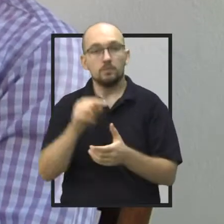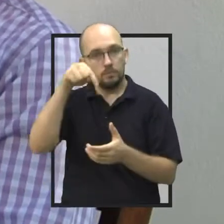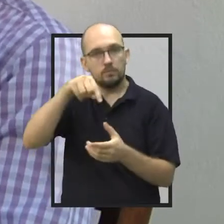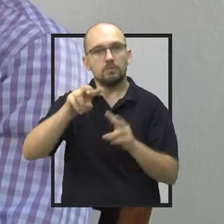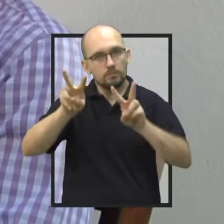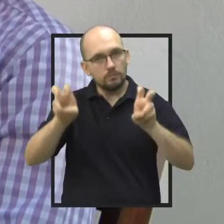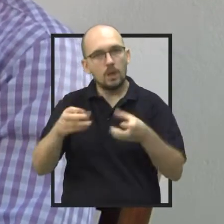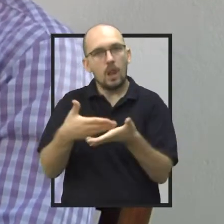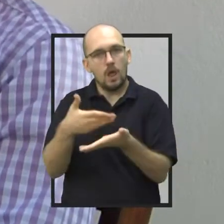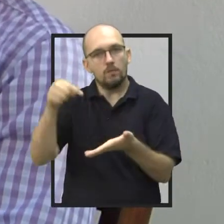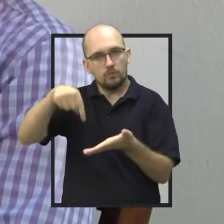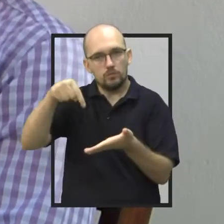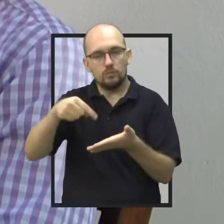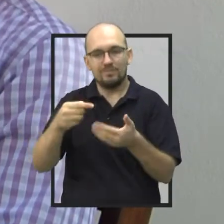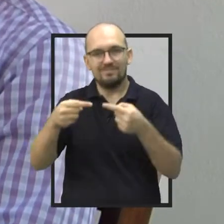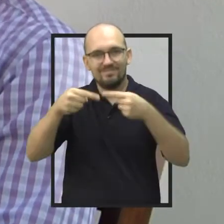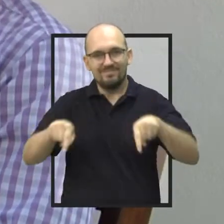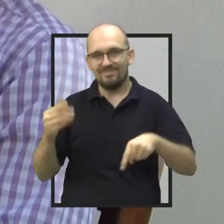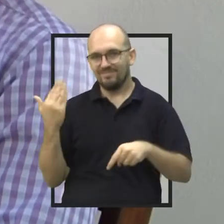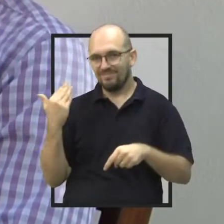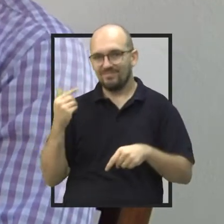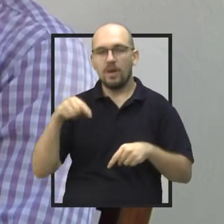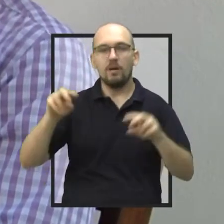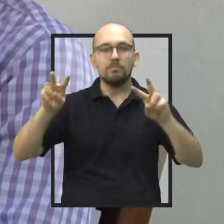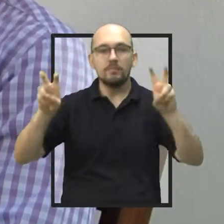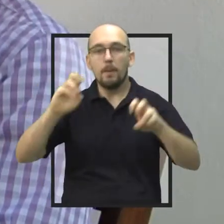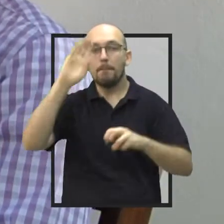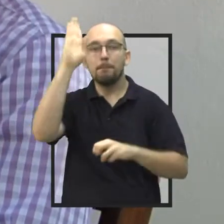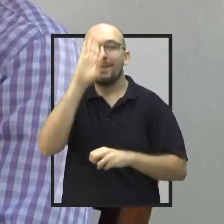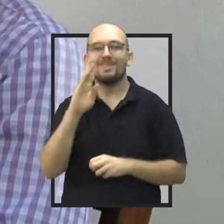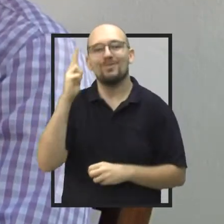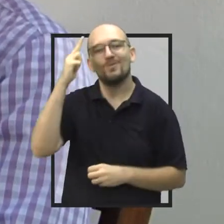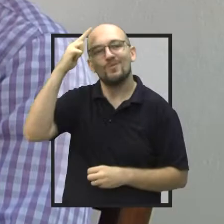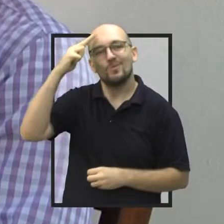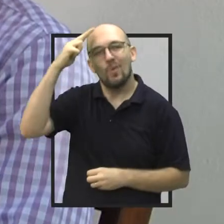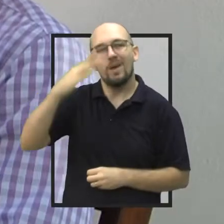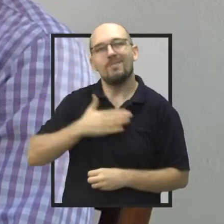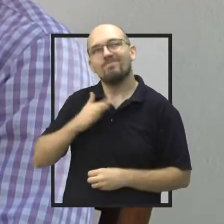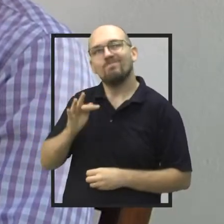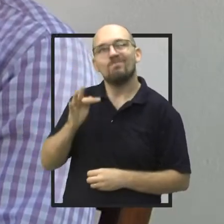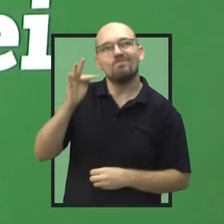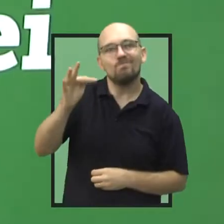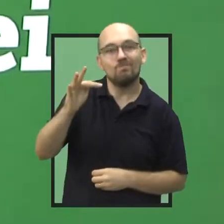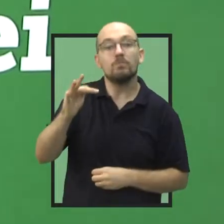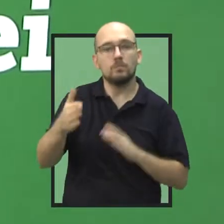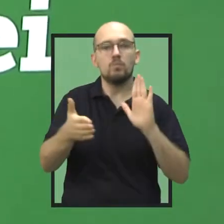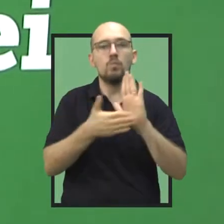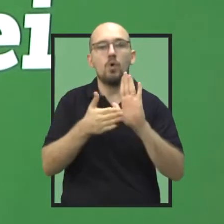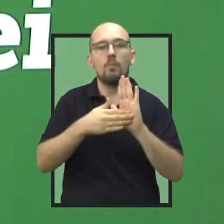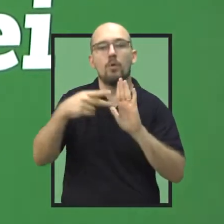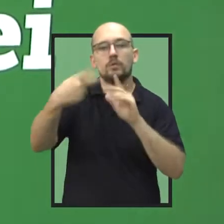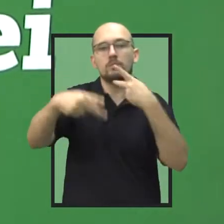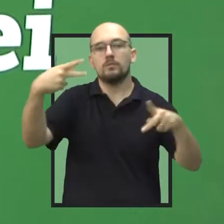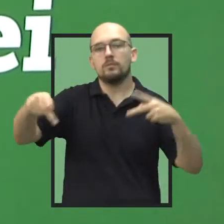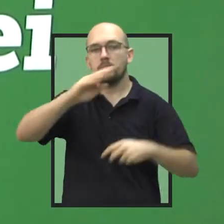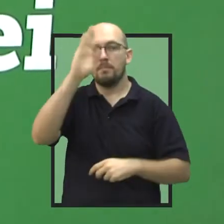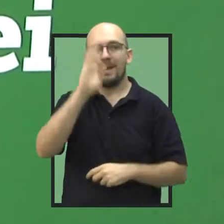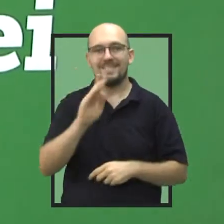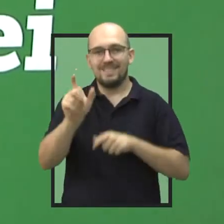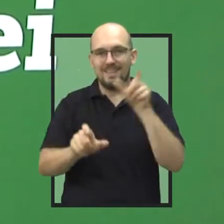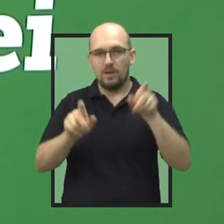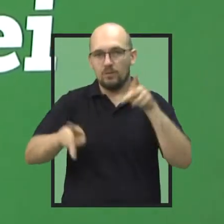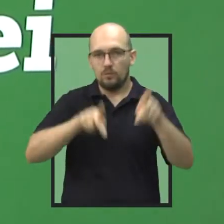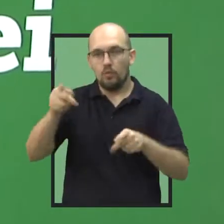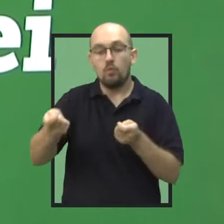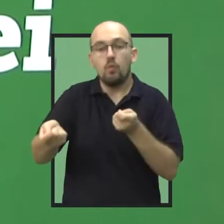livro recém-lançado O Brasil que Sonhei, uma proposta para você, brasileiro, governar o seu país, de autoria